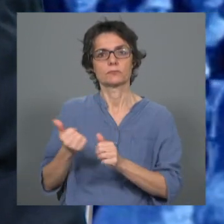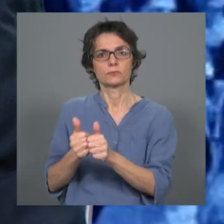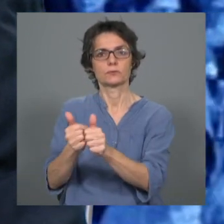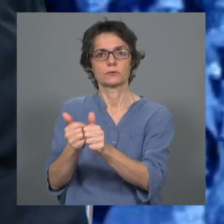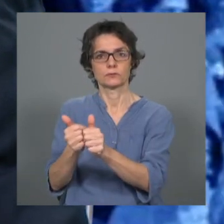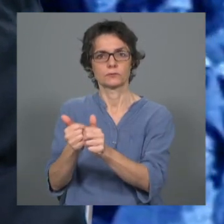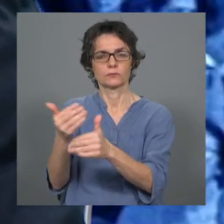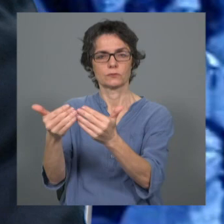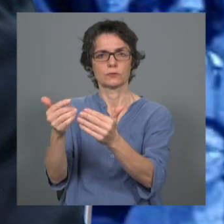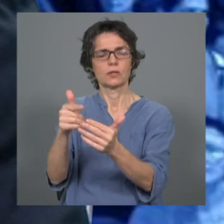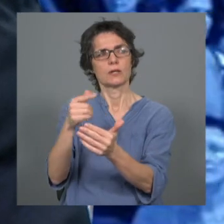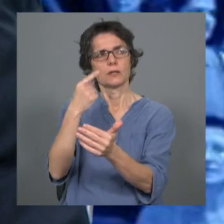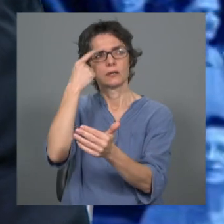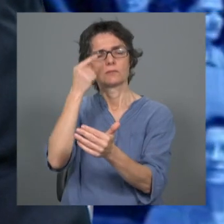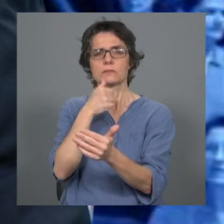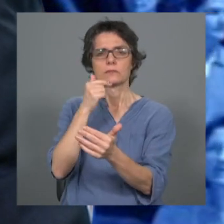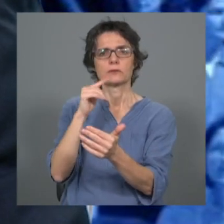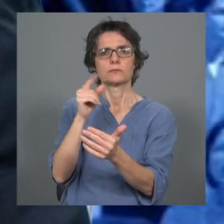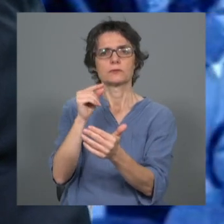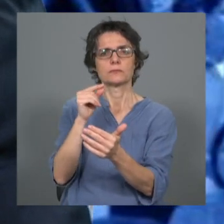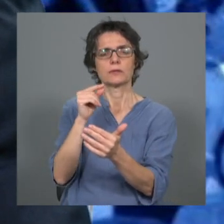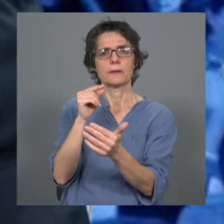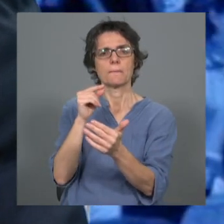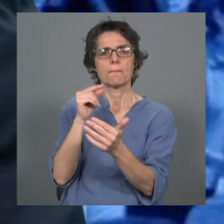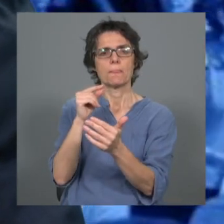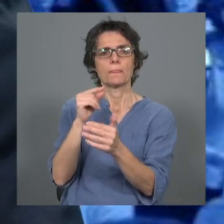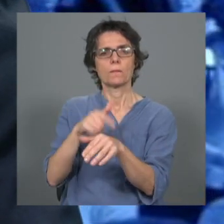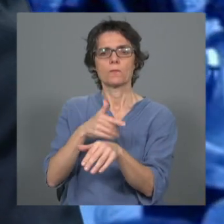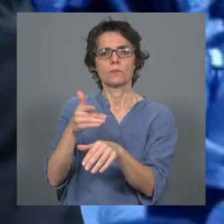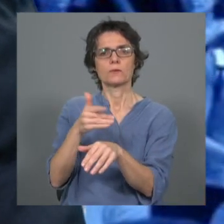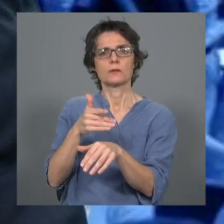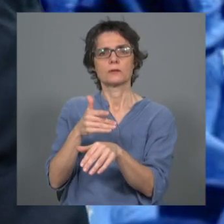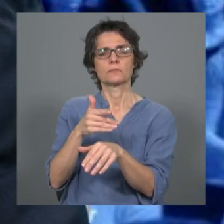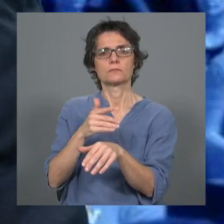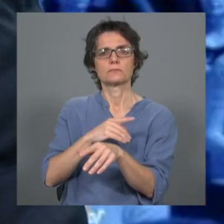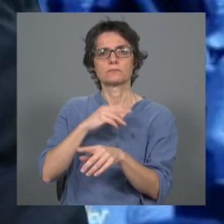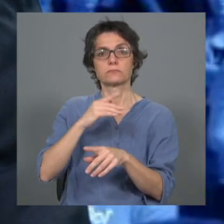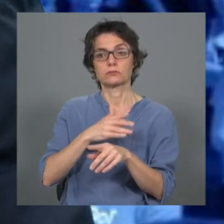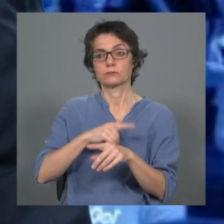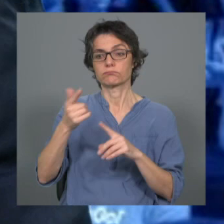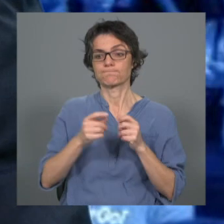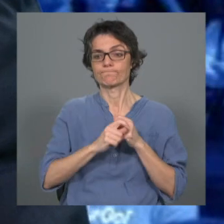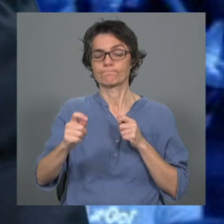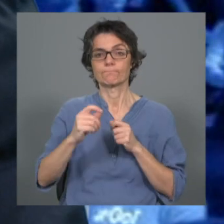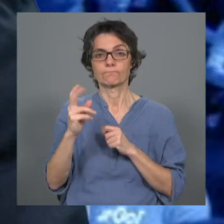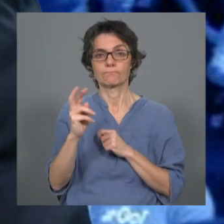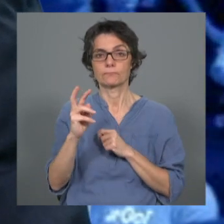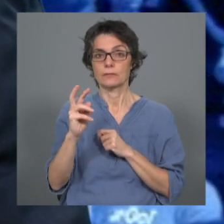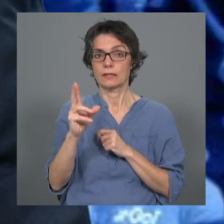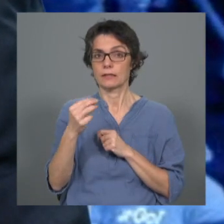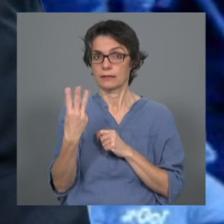fazer um tempo de recepção. Portanto, inicialmente seriam 3 anos, depois com a questão da pandemia alargou-se mais um